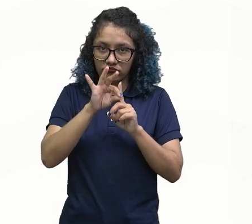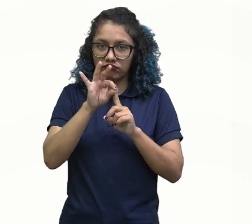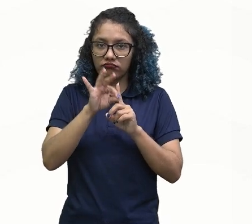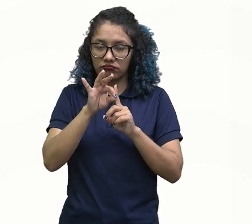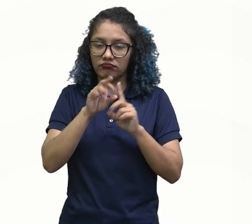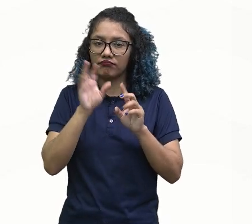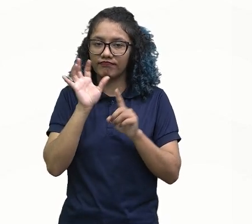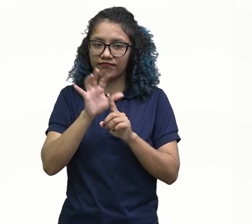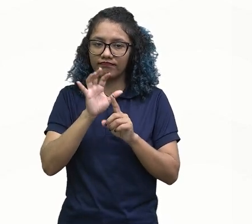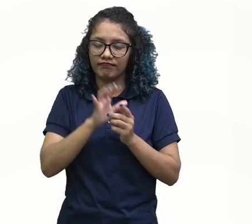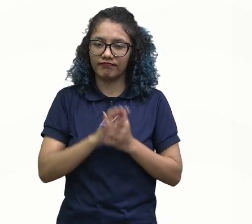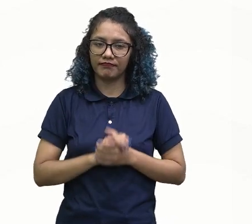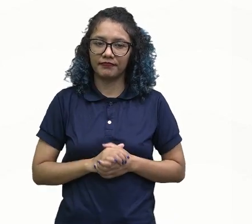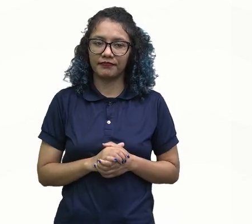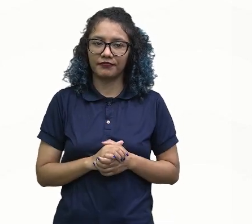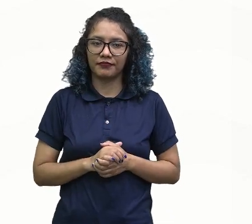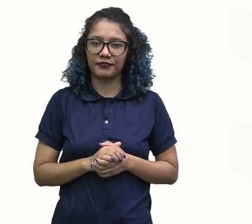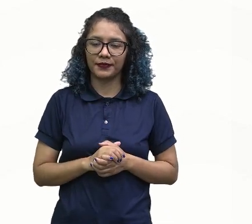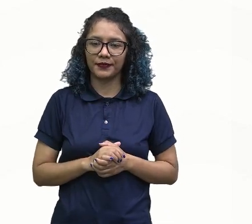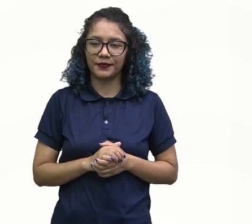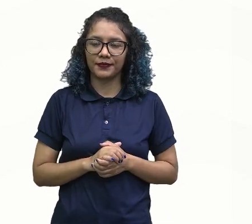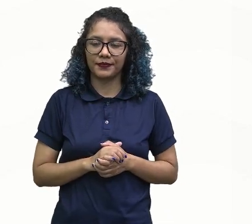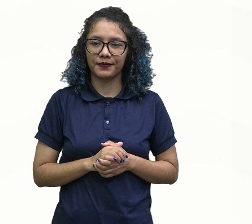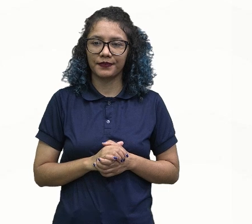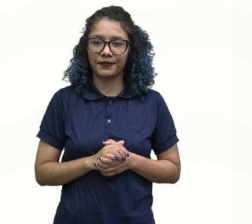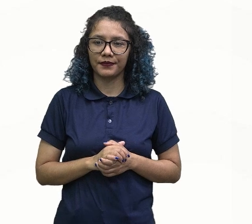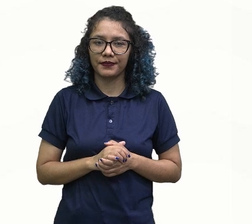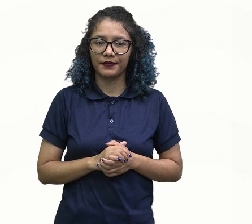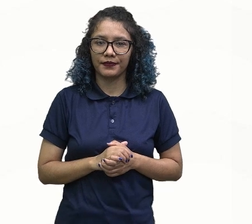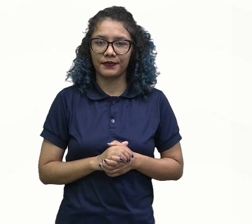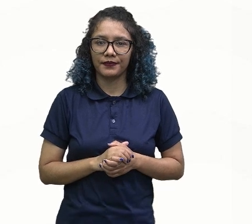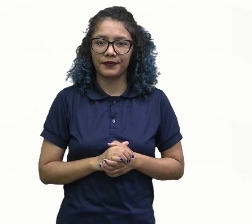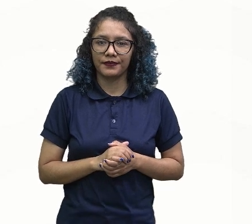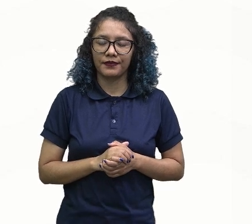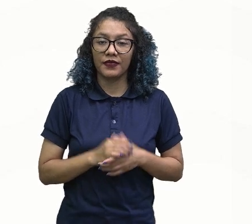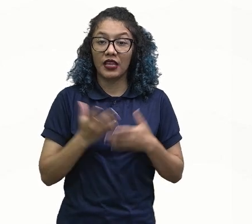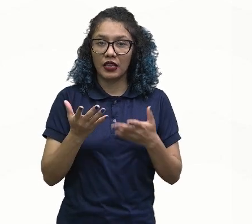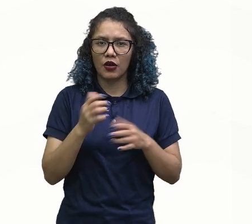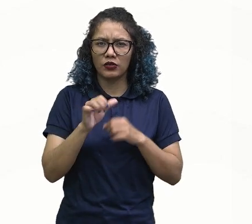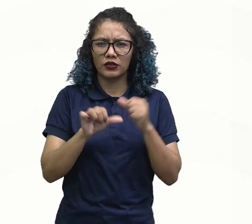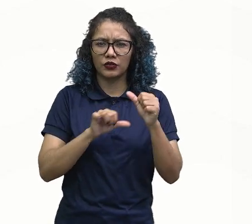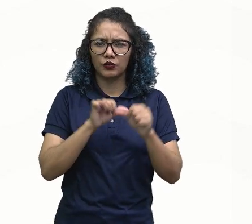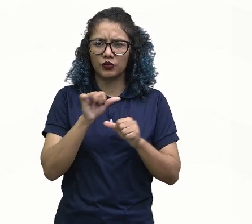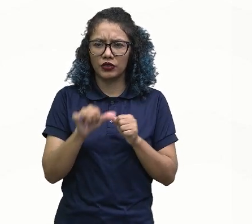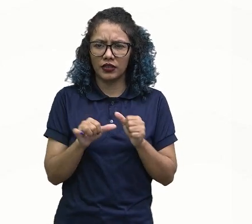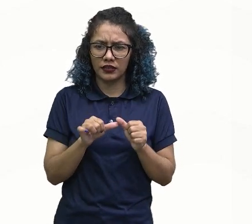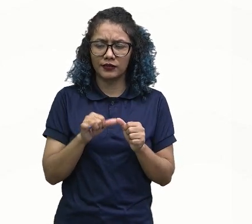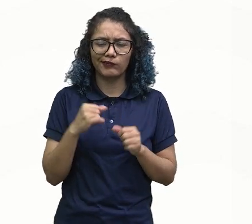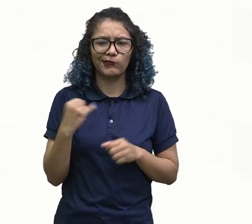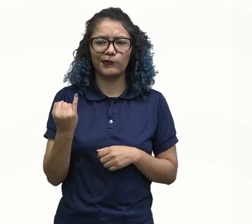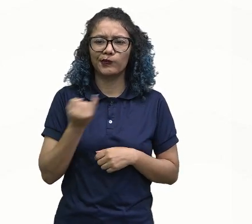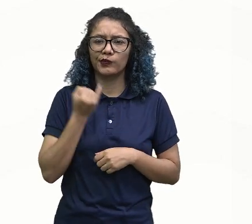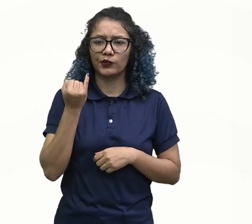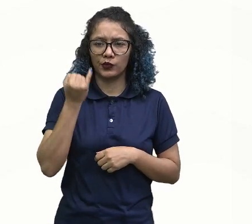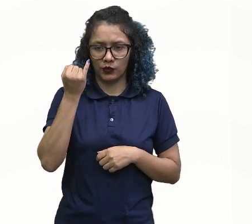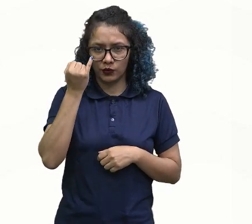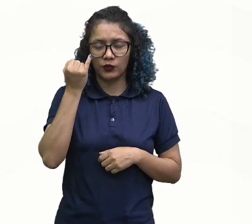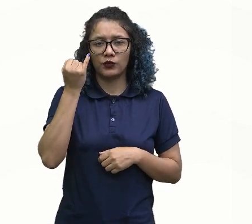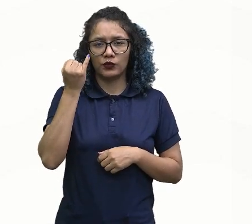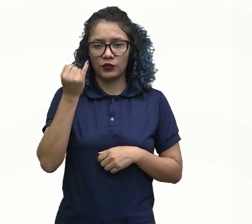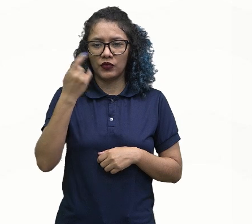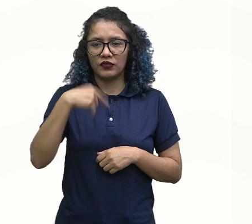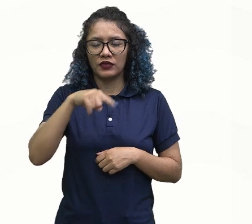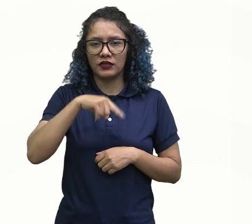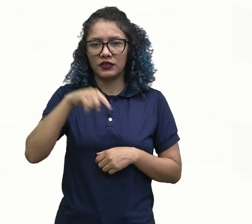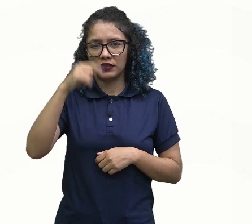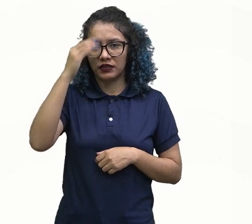E aí, o que acontece? Essas transições são muito importantes para você